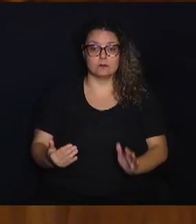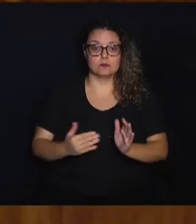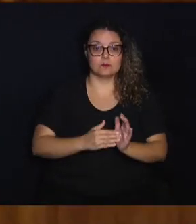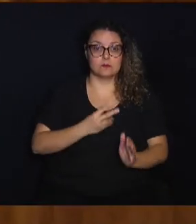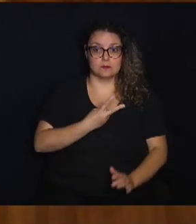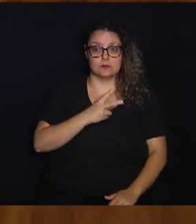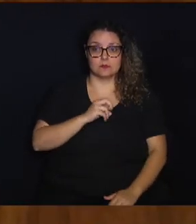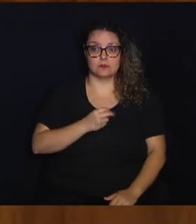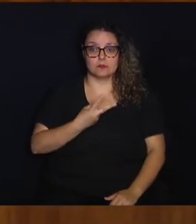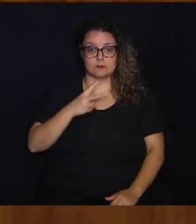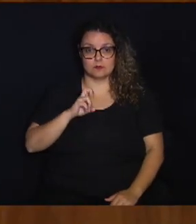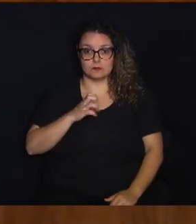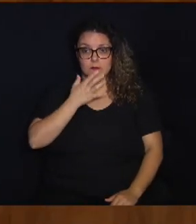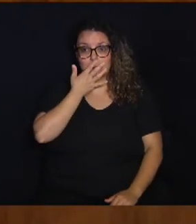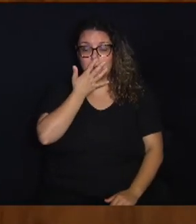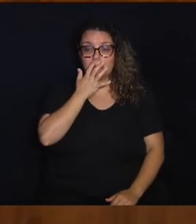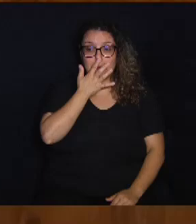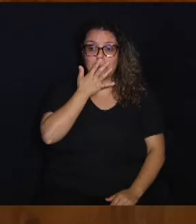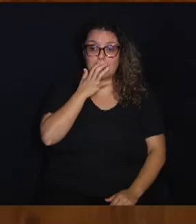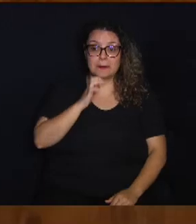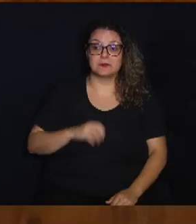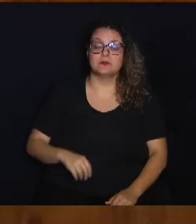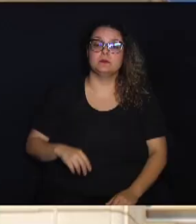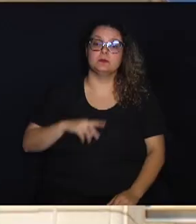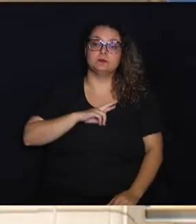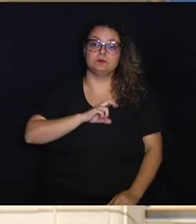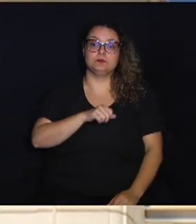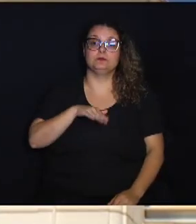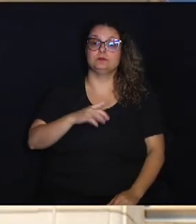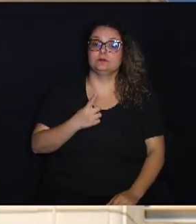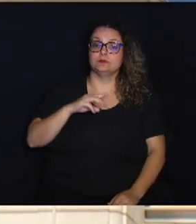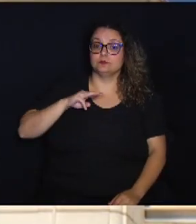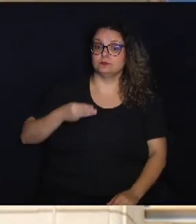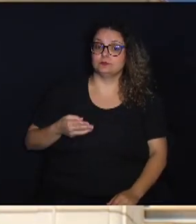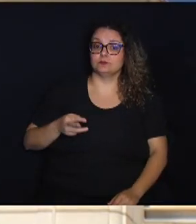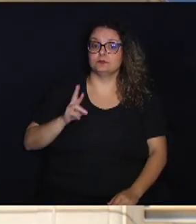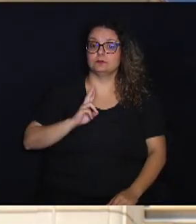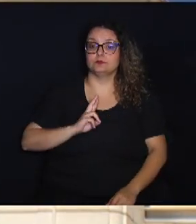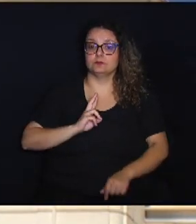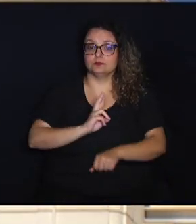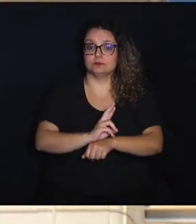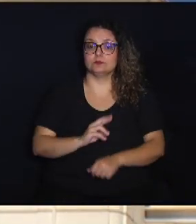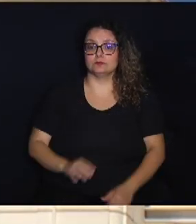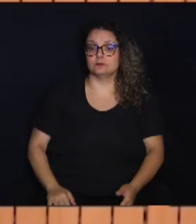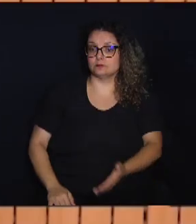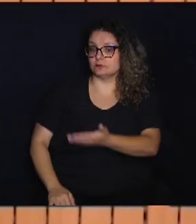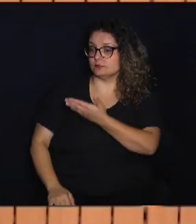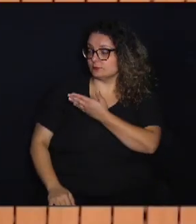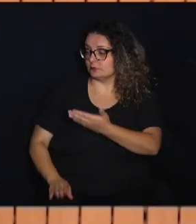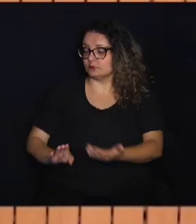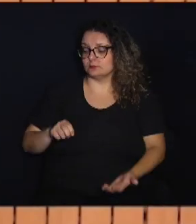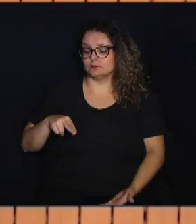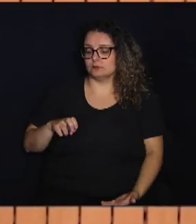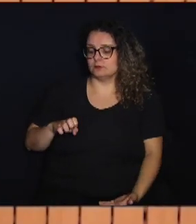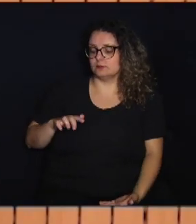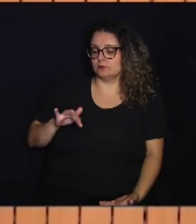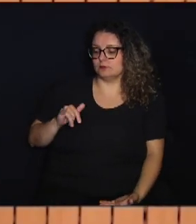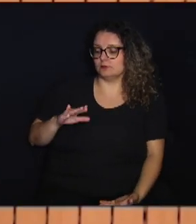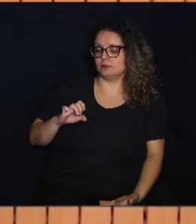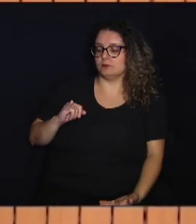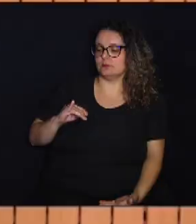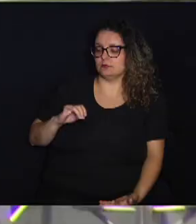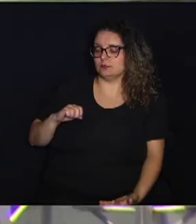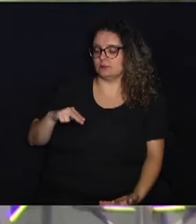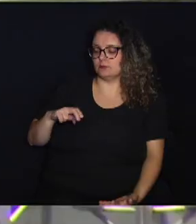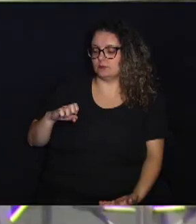área da saúde, Rossini encaminhou mais de R$1 milhão para a Beneficência Portuguesa, a Irmandade de Misericórdia